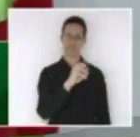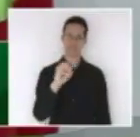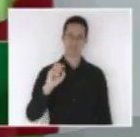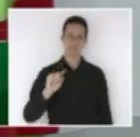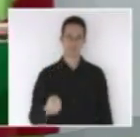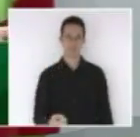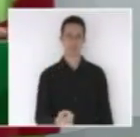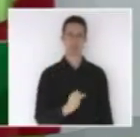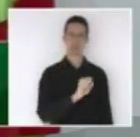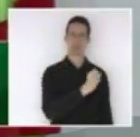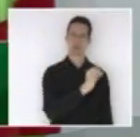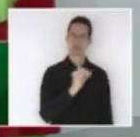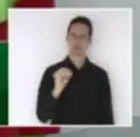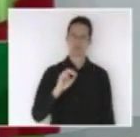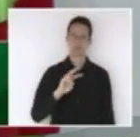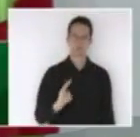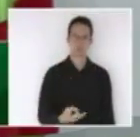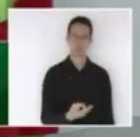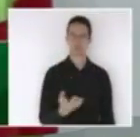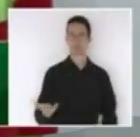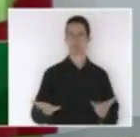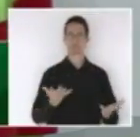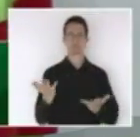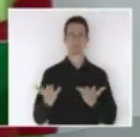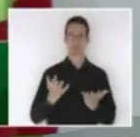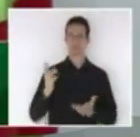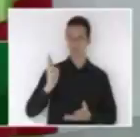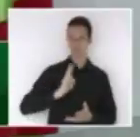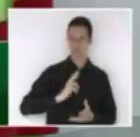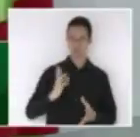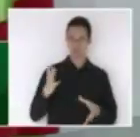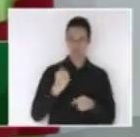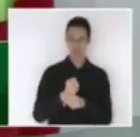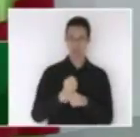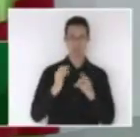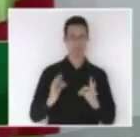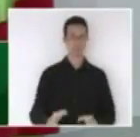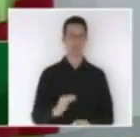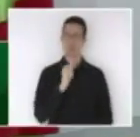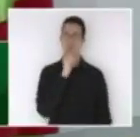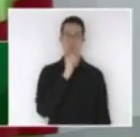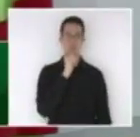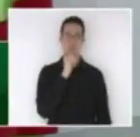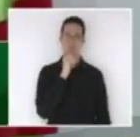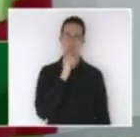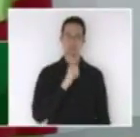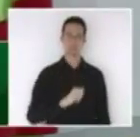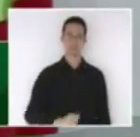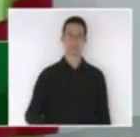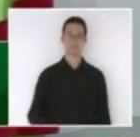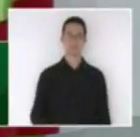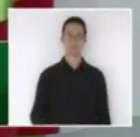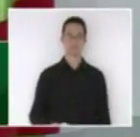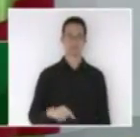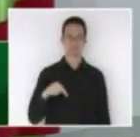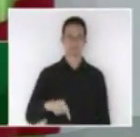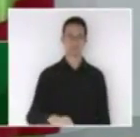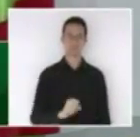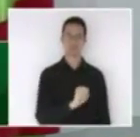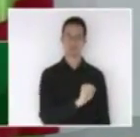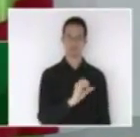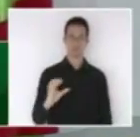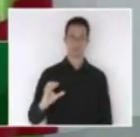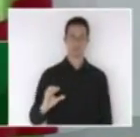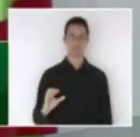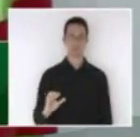milhões, nenhum valor correto não tem dessa dívida. Então, o Estado de Santa Catarina tem